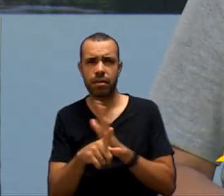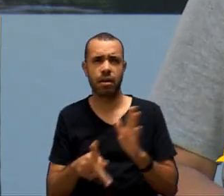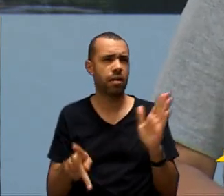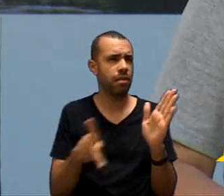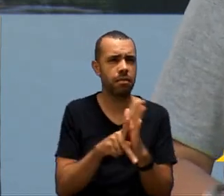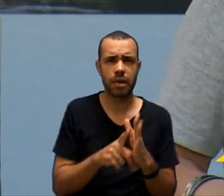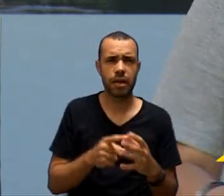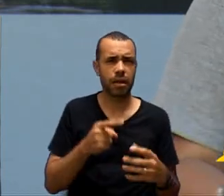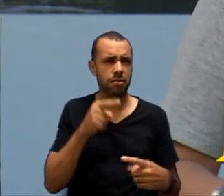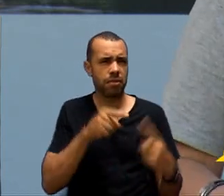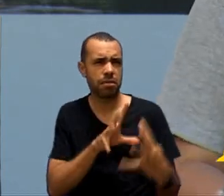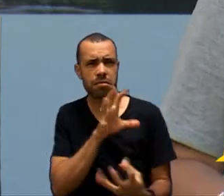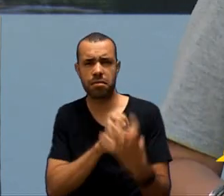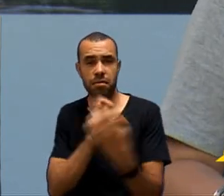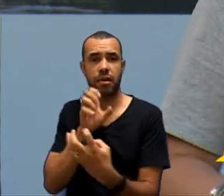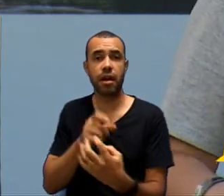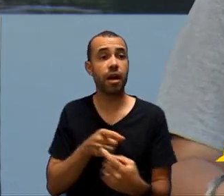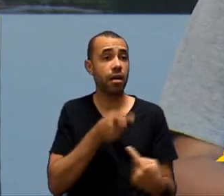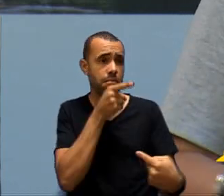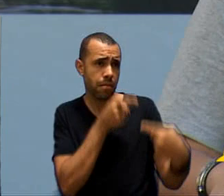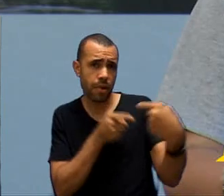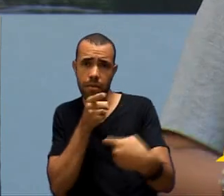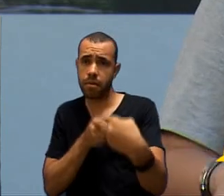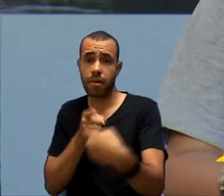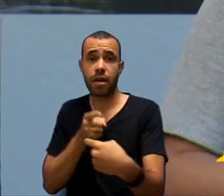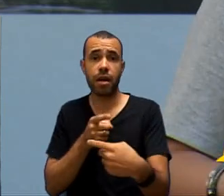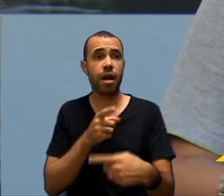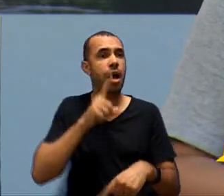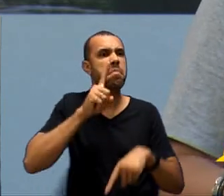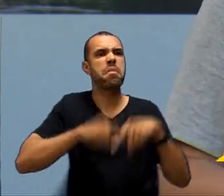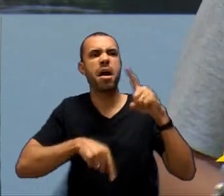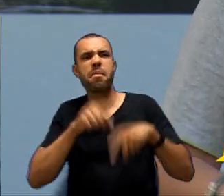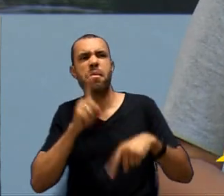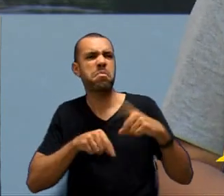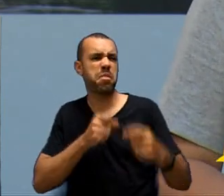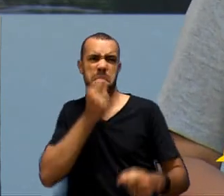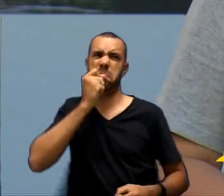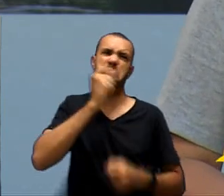projeto. Aprendemos a debater e aprendemos não usar palavrão quando debate.